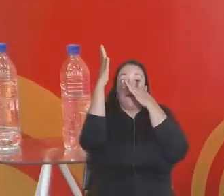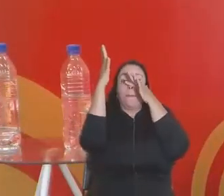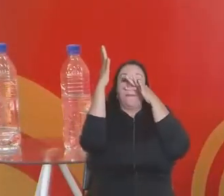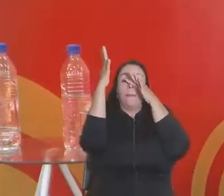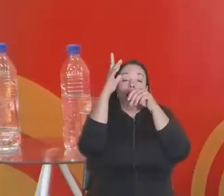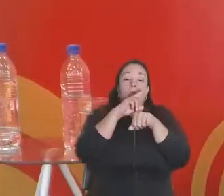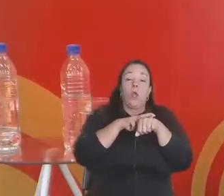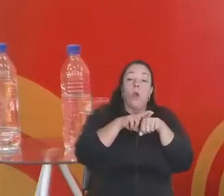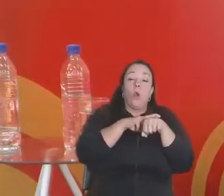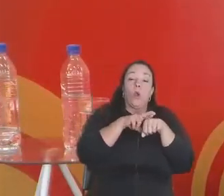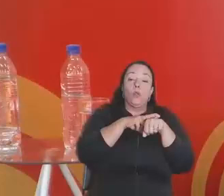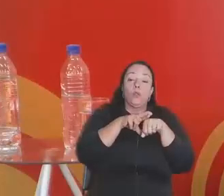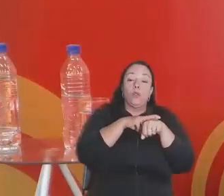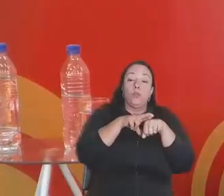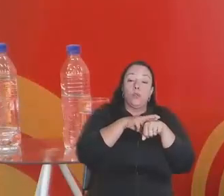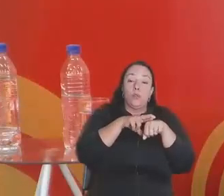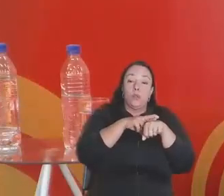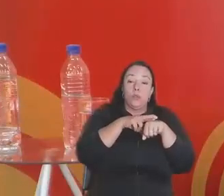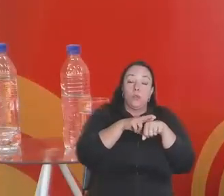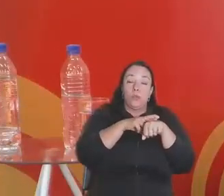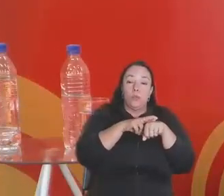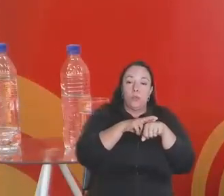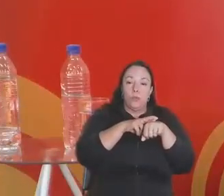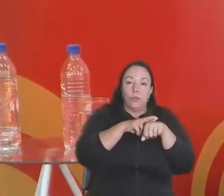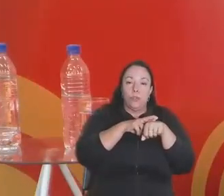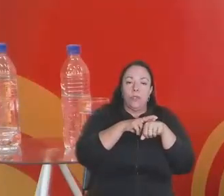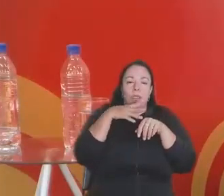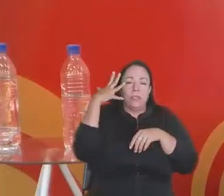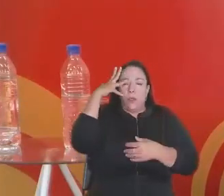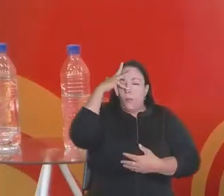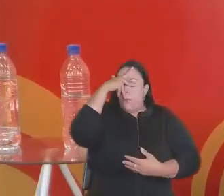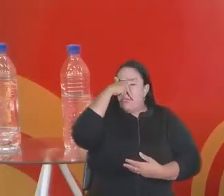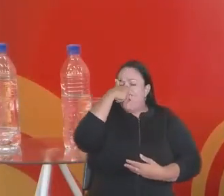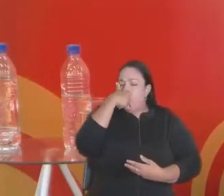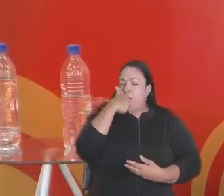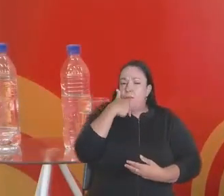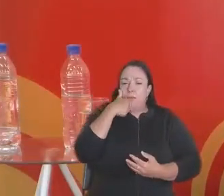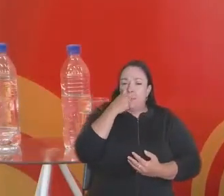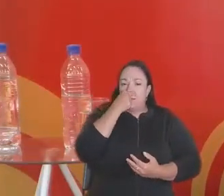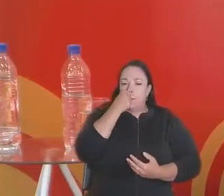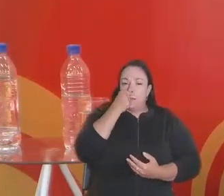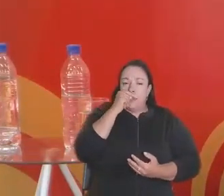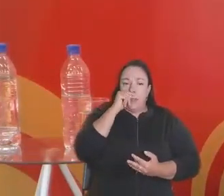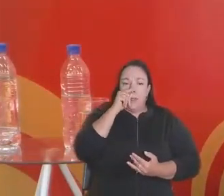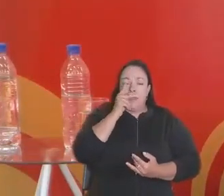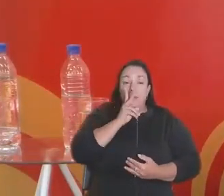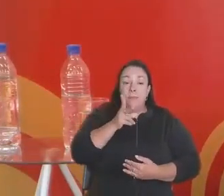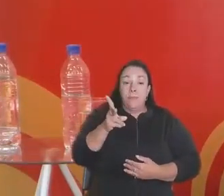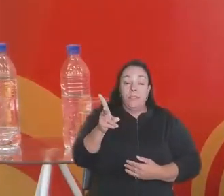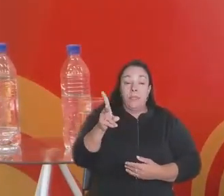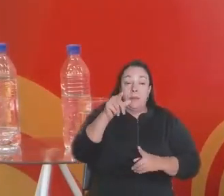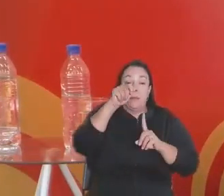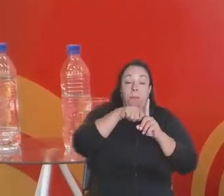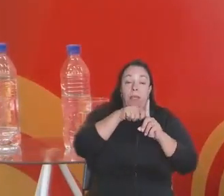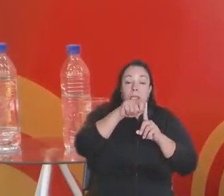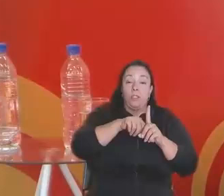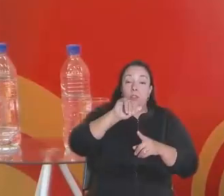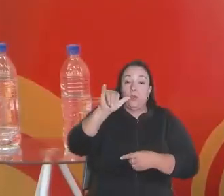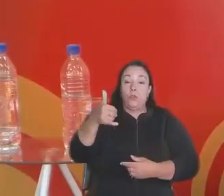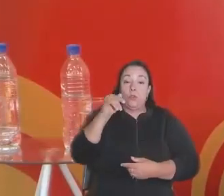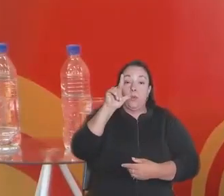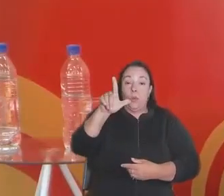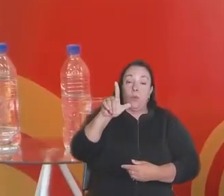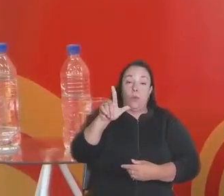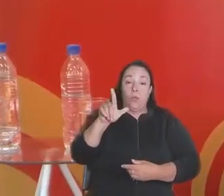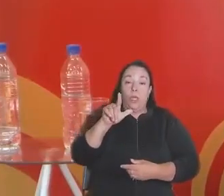nós chegamos no local para pescar, tinha um ipê tão bonito, e foi na época, porque sempre a gente vai pescar em julho, só o próximo ano que nós